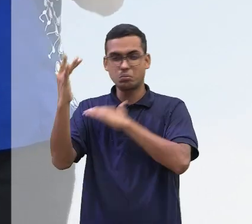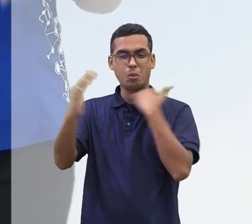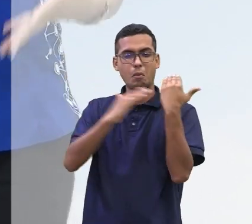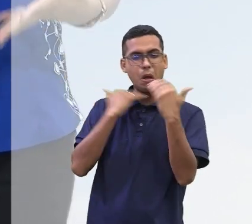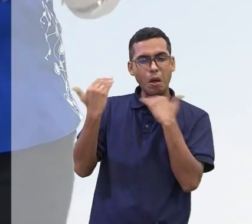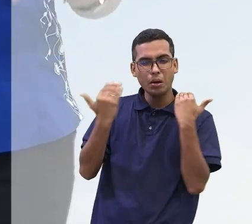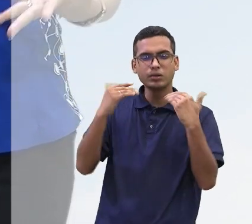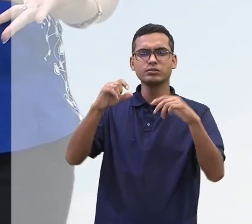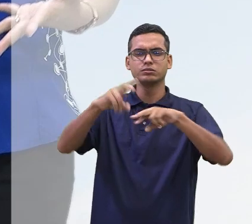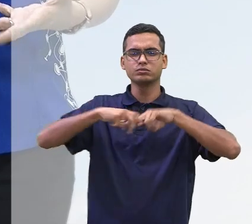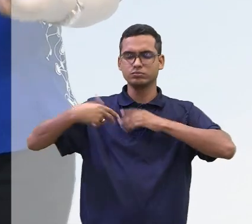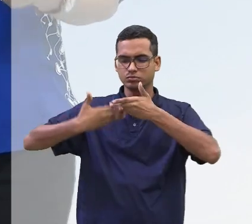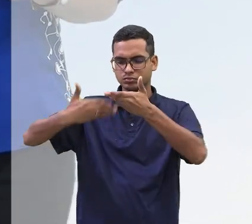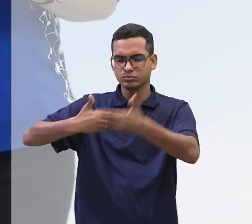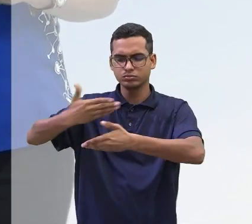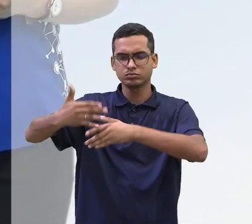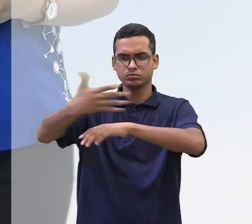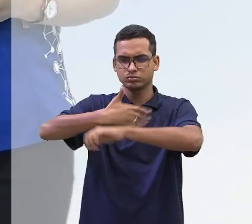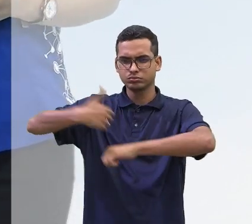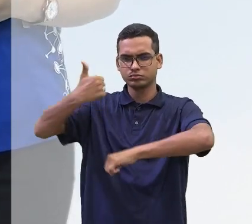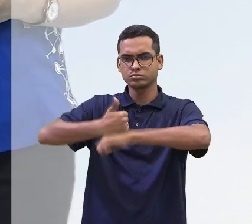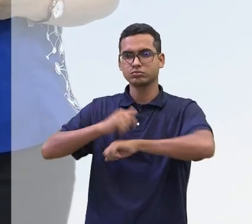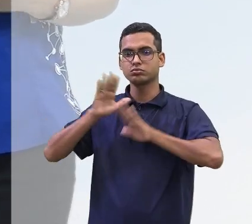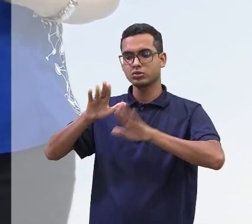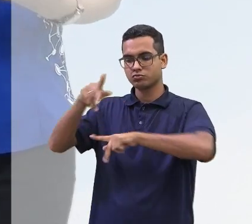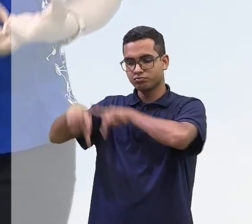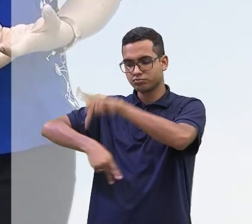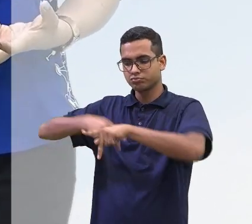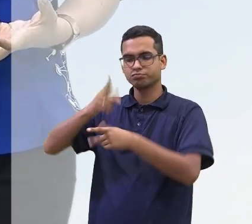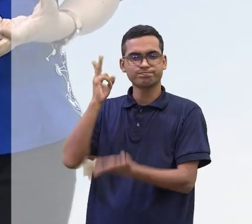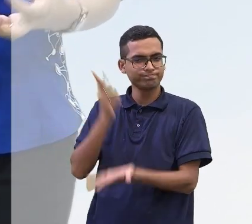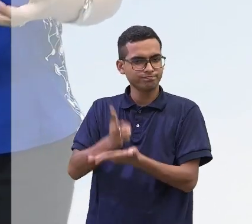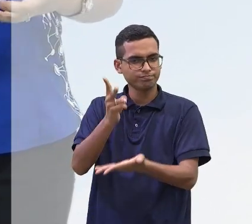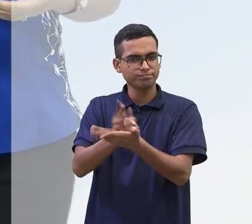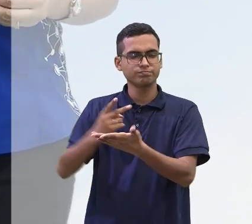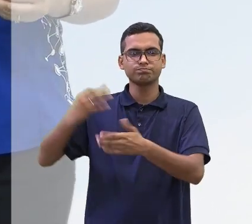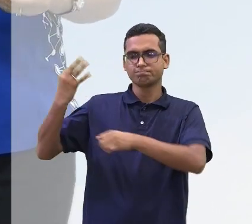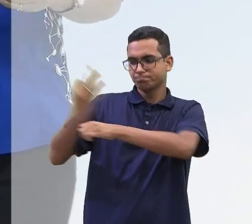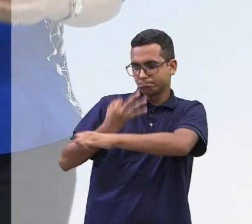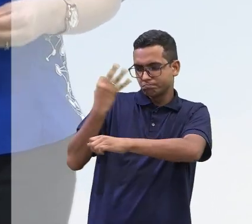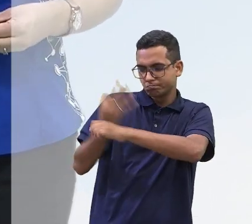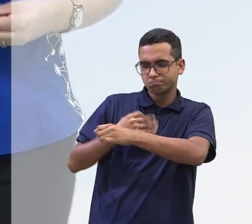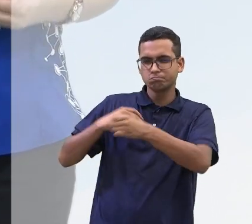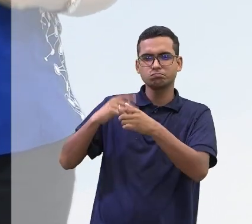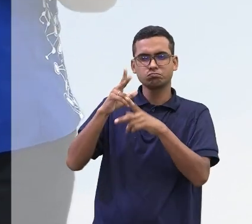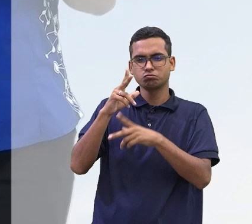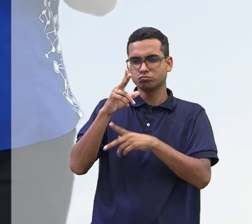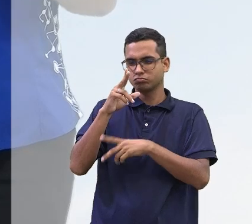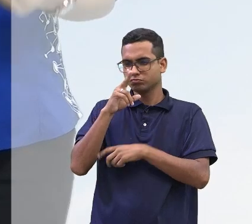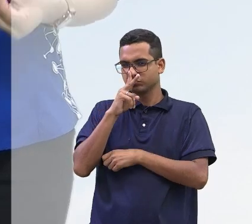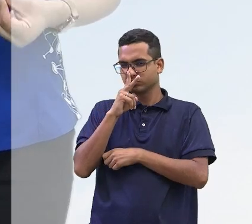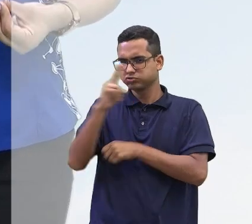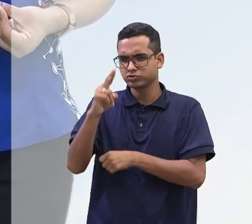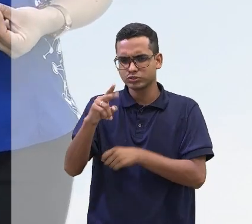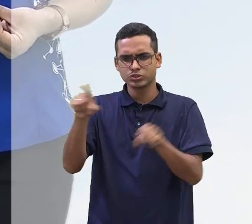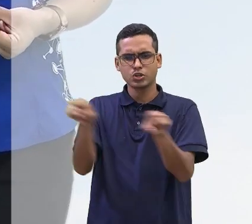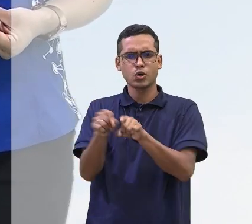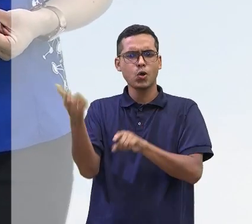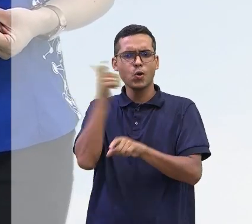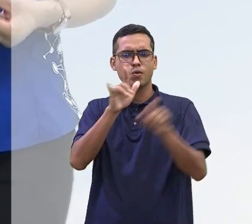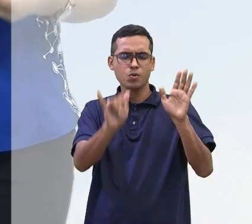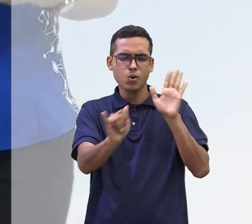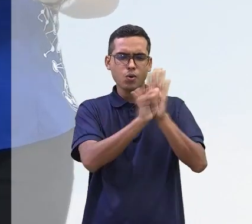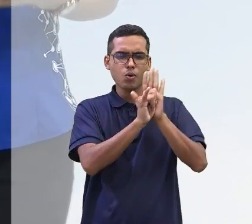colonizatório. Mas mesmo assim, o povo Mapuche vai se mostrar resiliente, vai se mostrar que eles conseguem manter a sua